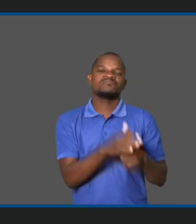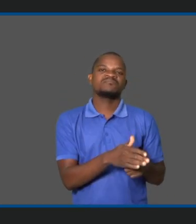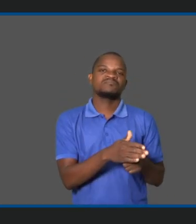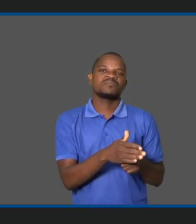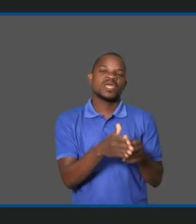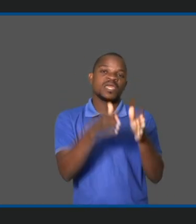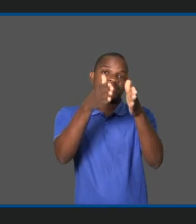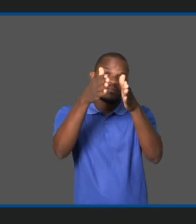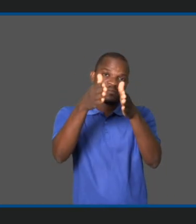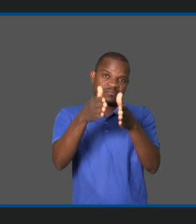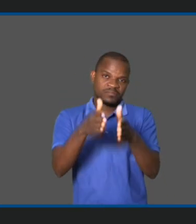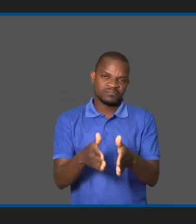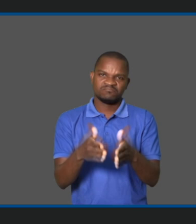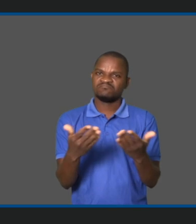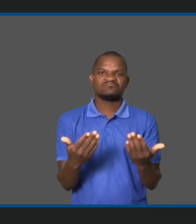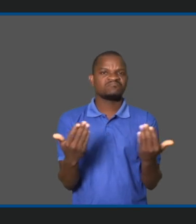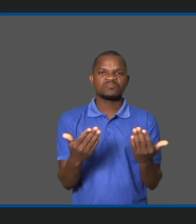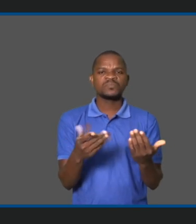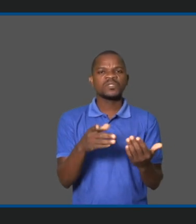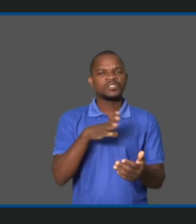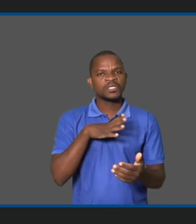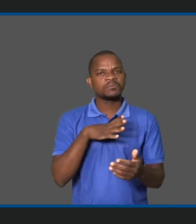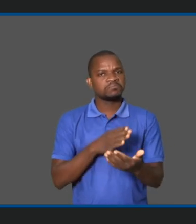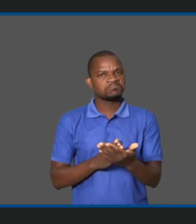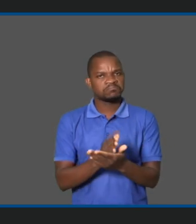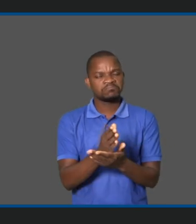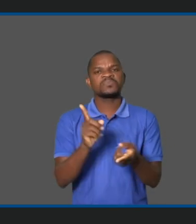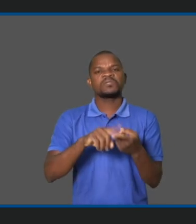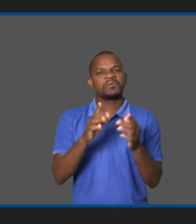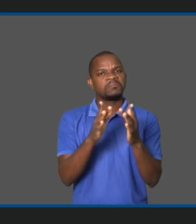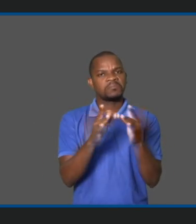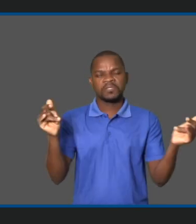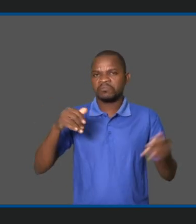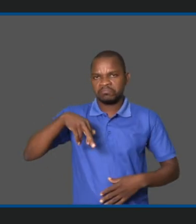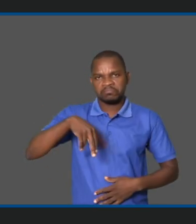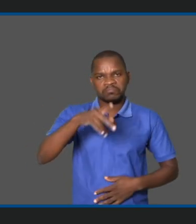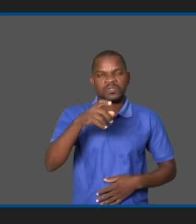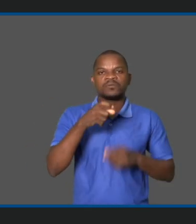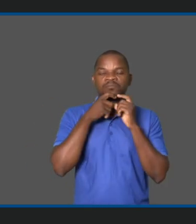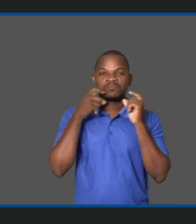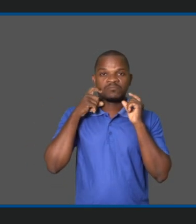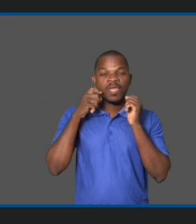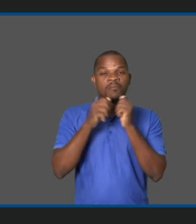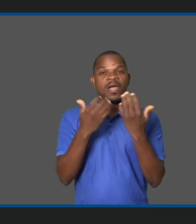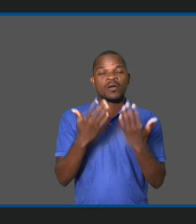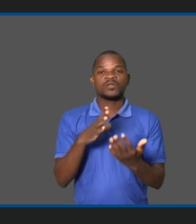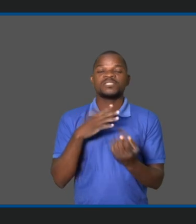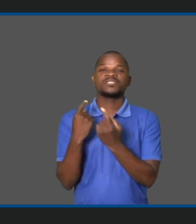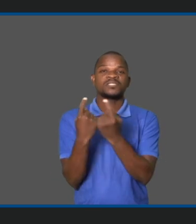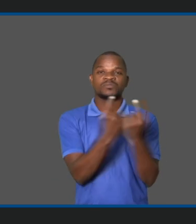de circular no país. É verdade que estamos numa situação de estado de emergência e medidas a cumprir. A polícia